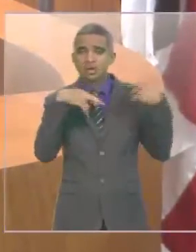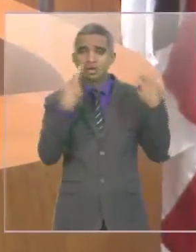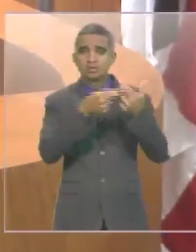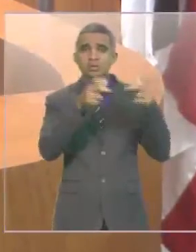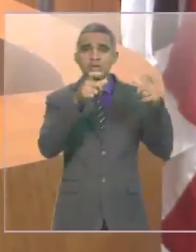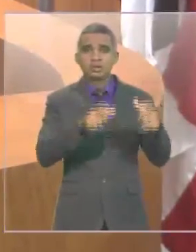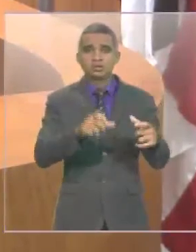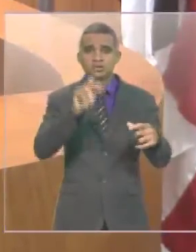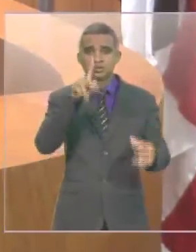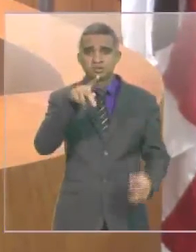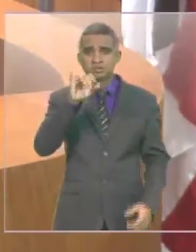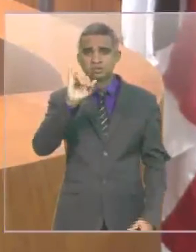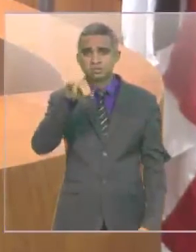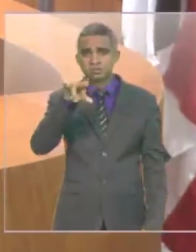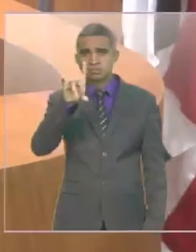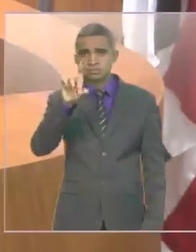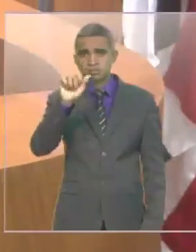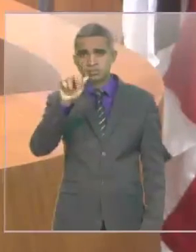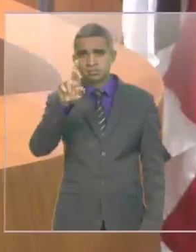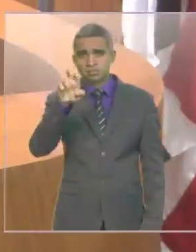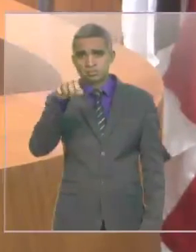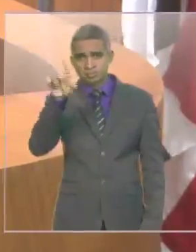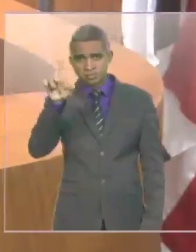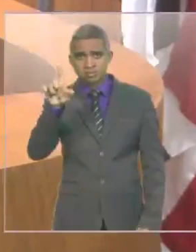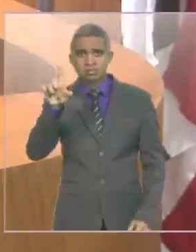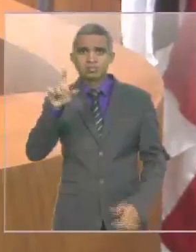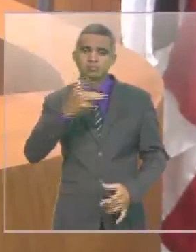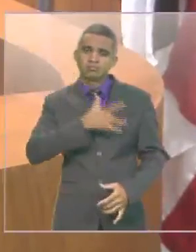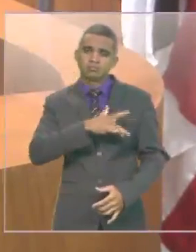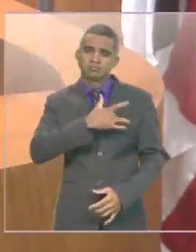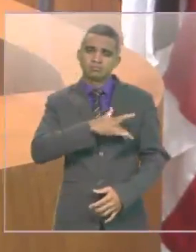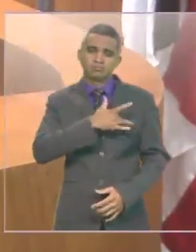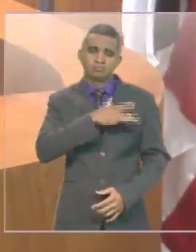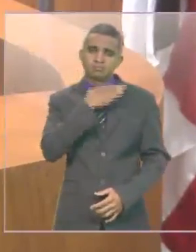eu quero lamentar a morte aos cooperados que deus abençoe a todos